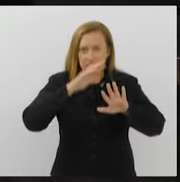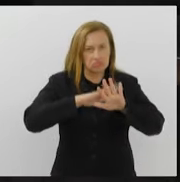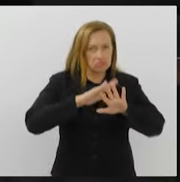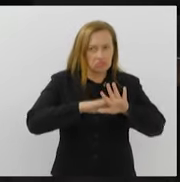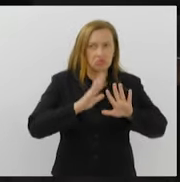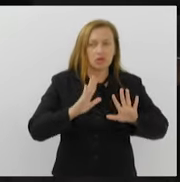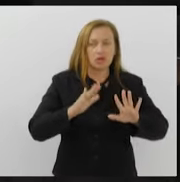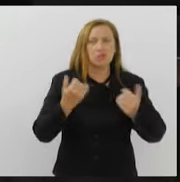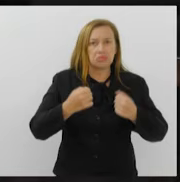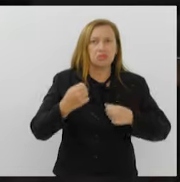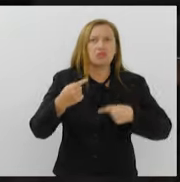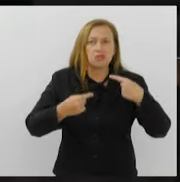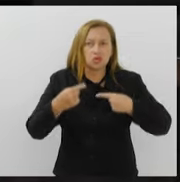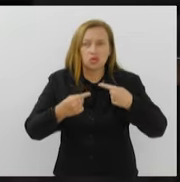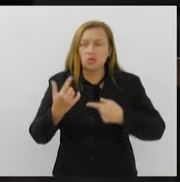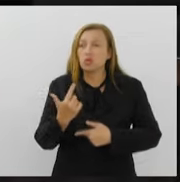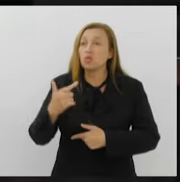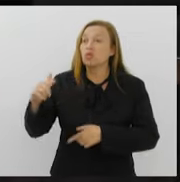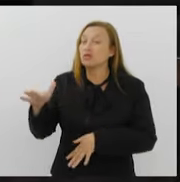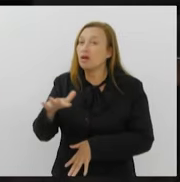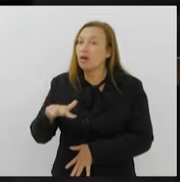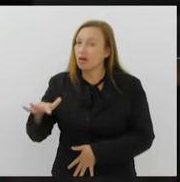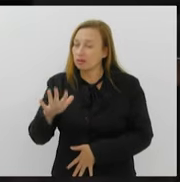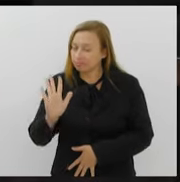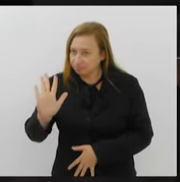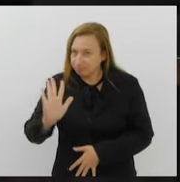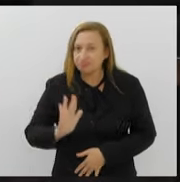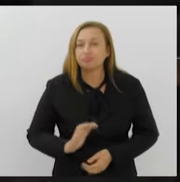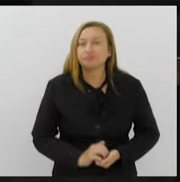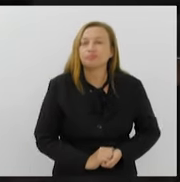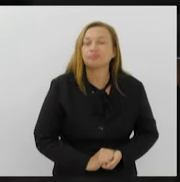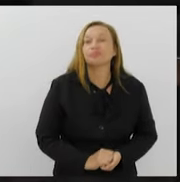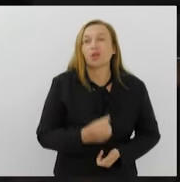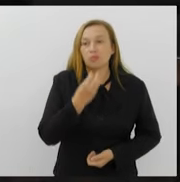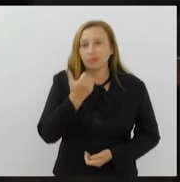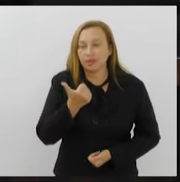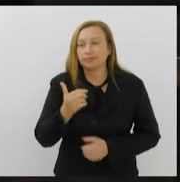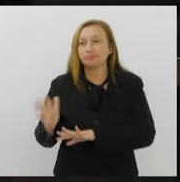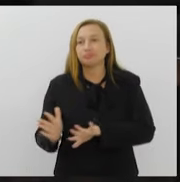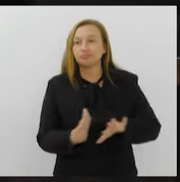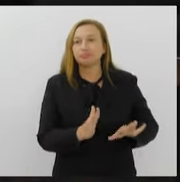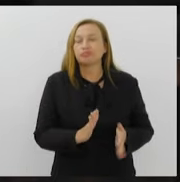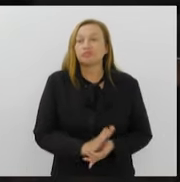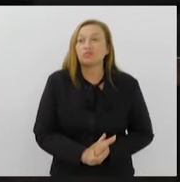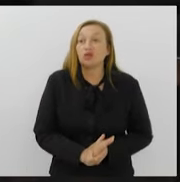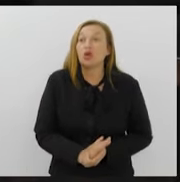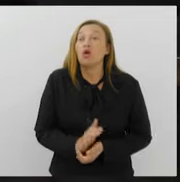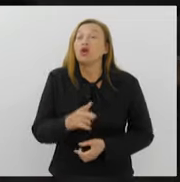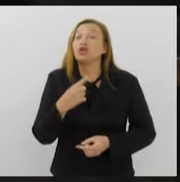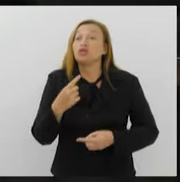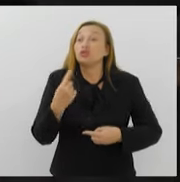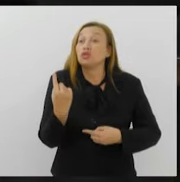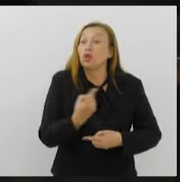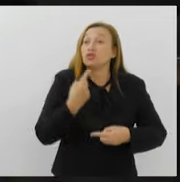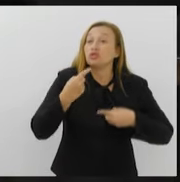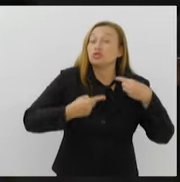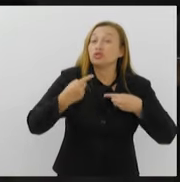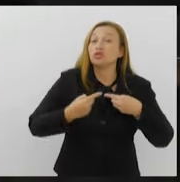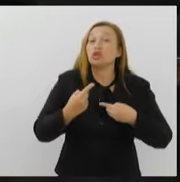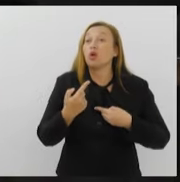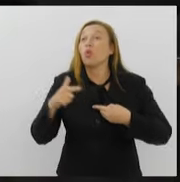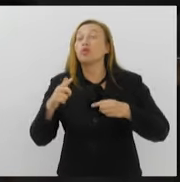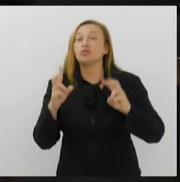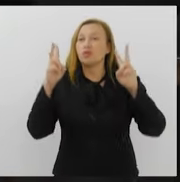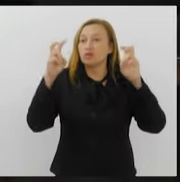tem que discutir em outro fórum. Muito bem. O que está se discutindo aqui é uma outra questão.